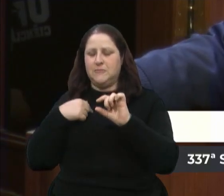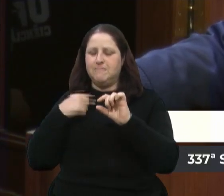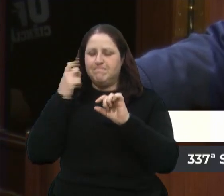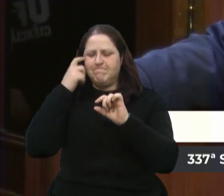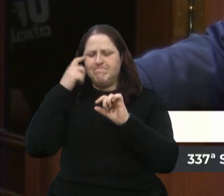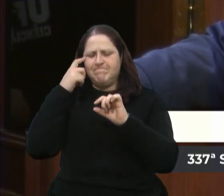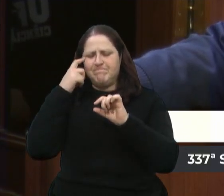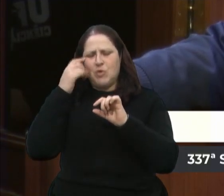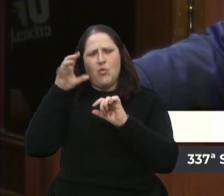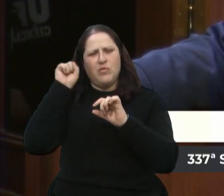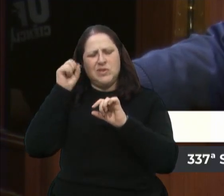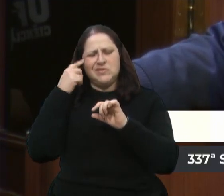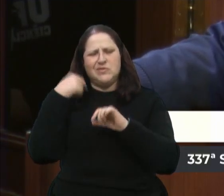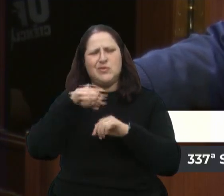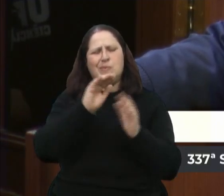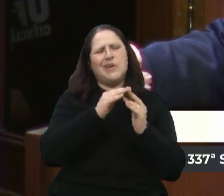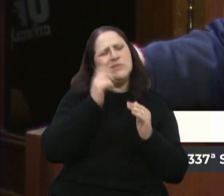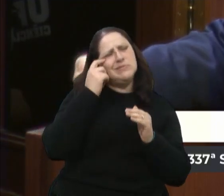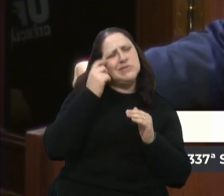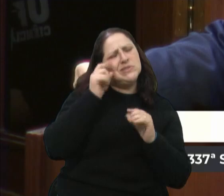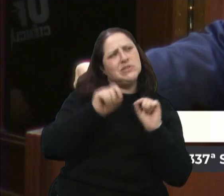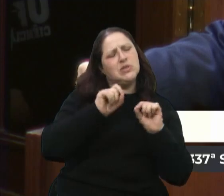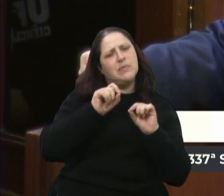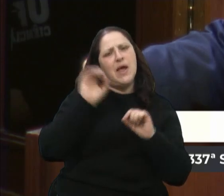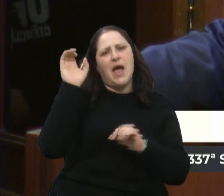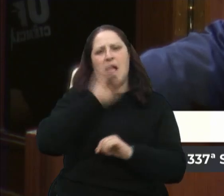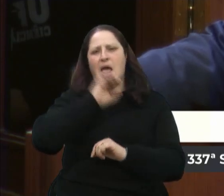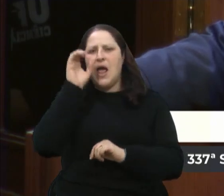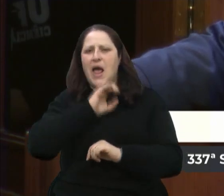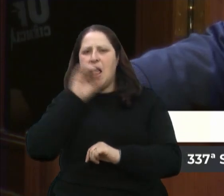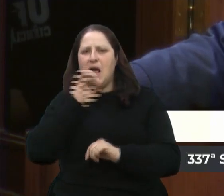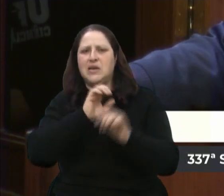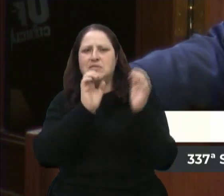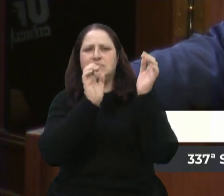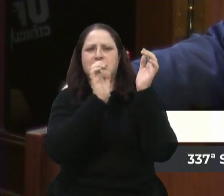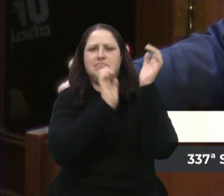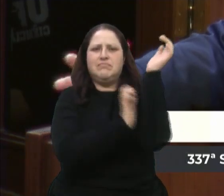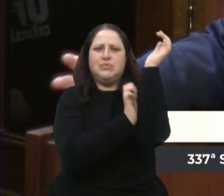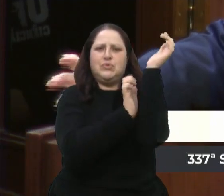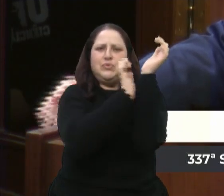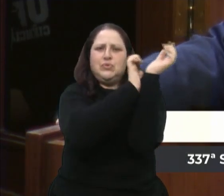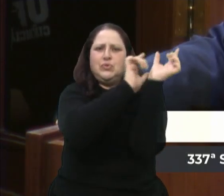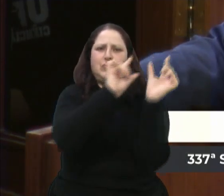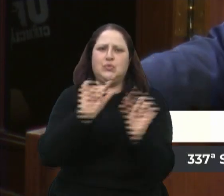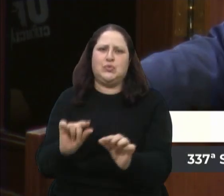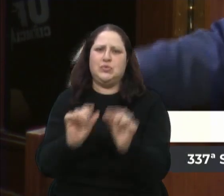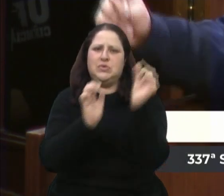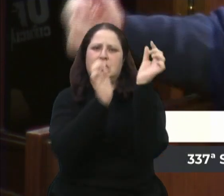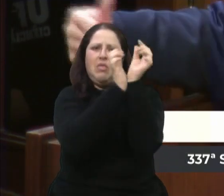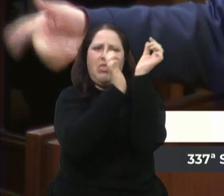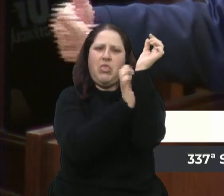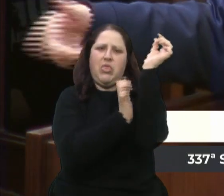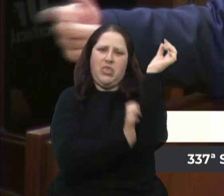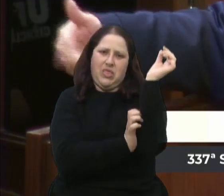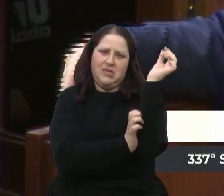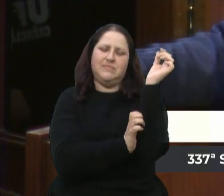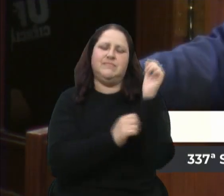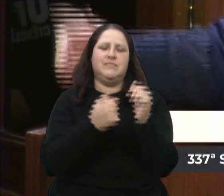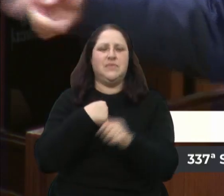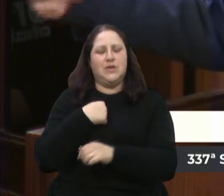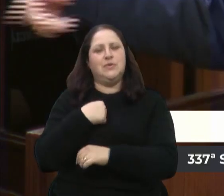pensei na questão de agilidade, desburocratizar. Eu fiquei com aquela palavra